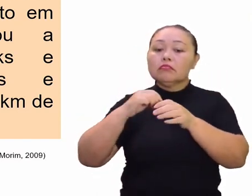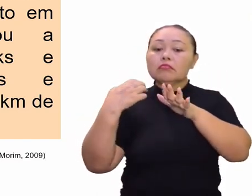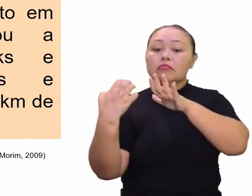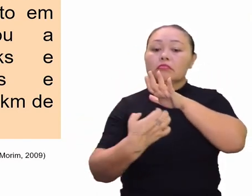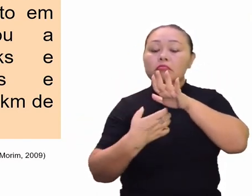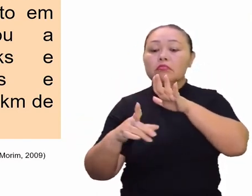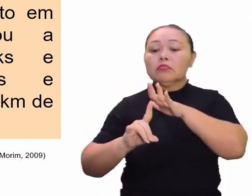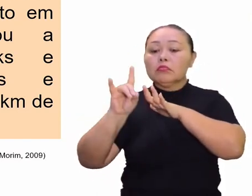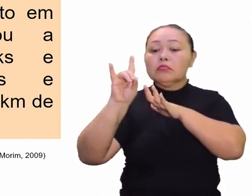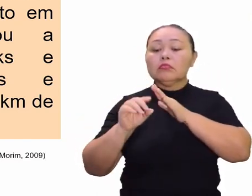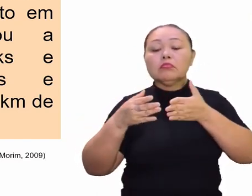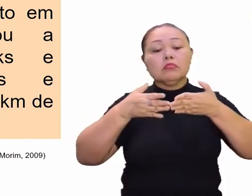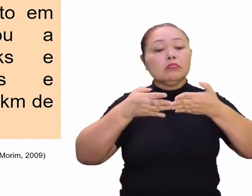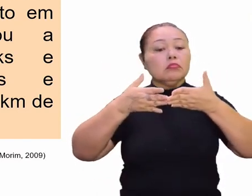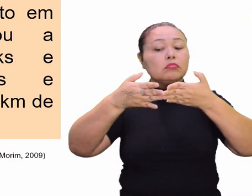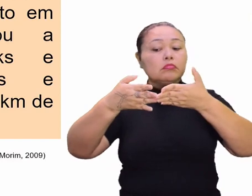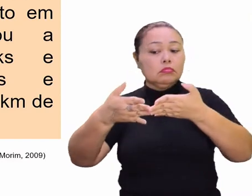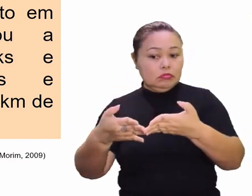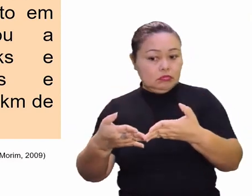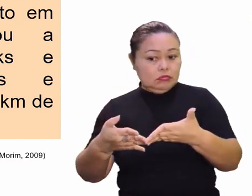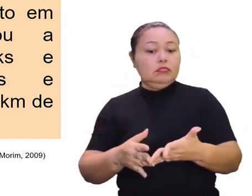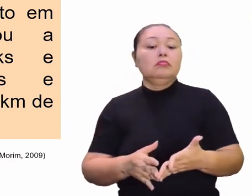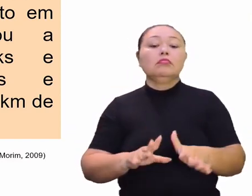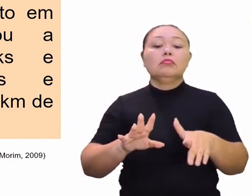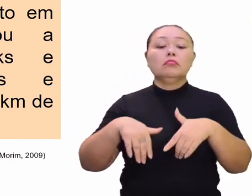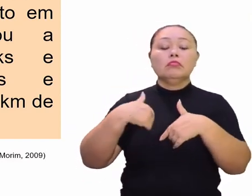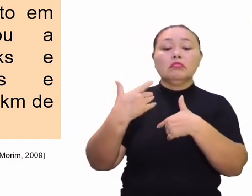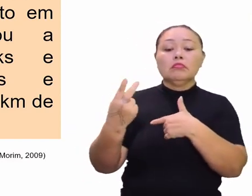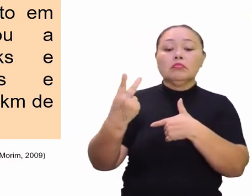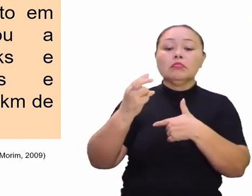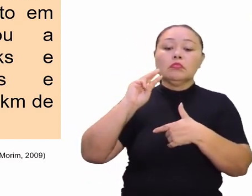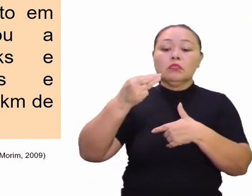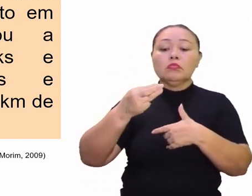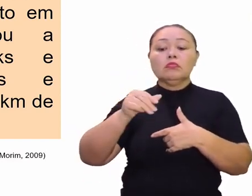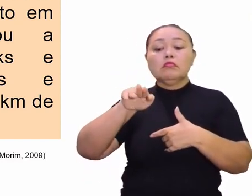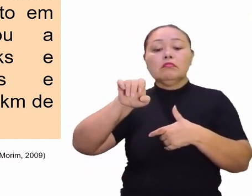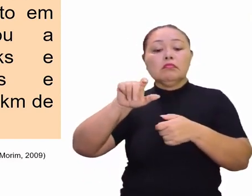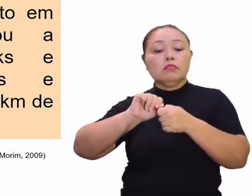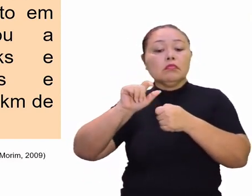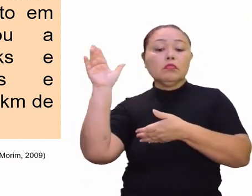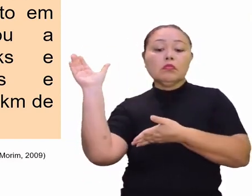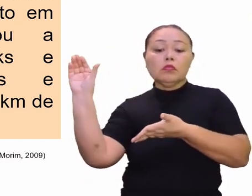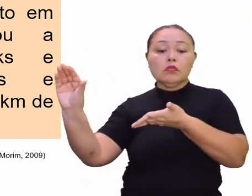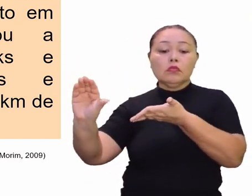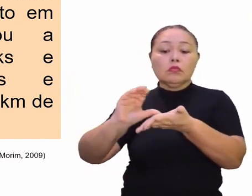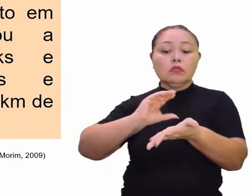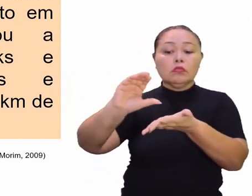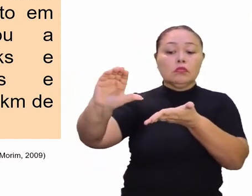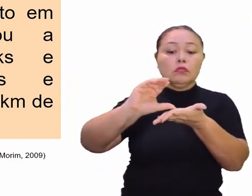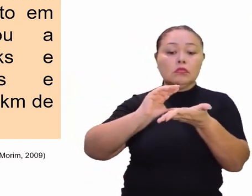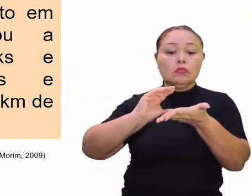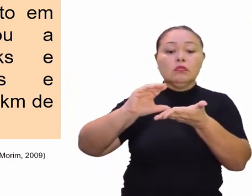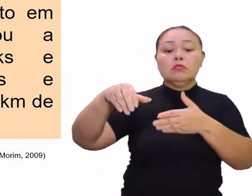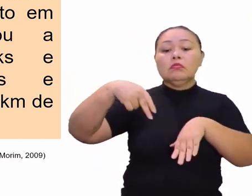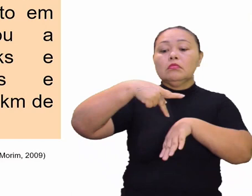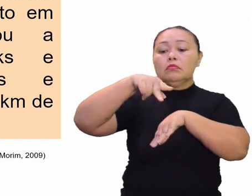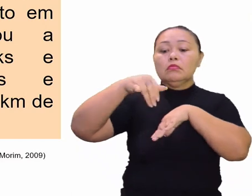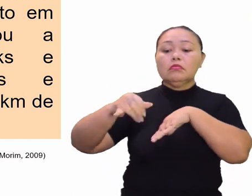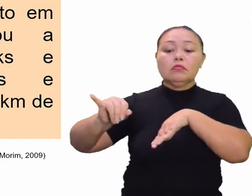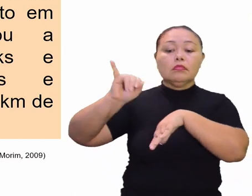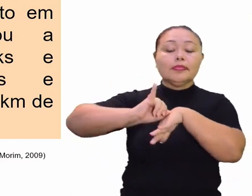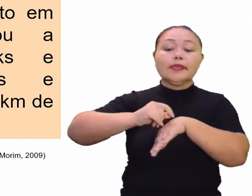Companhia Nacional da Bolívia Navigation Company, com 2 milhões de libras obtido com financiamento em